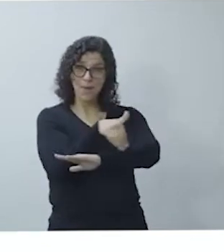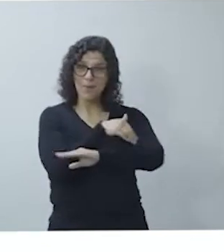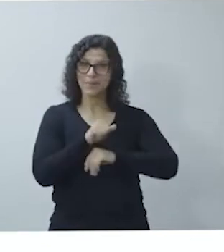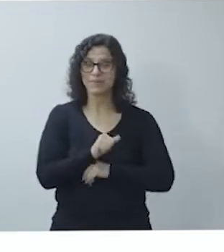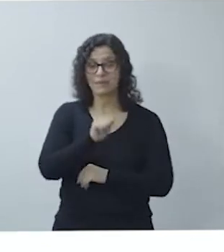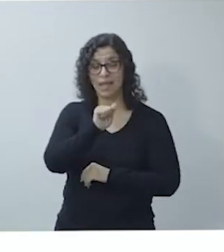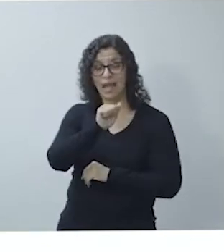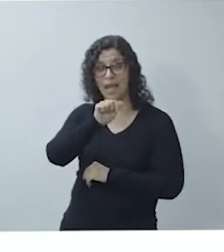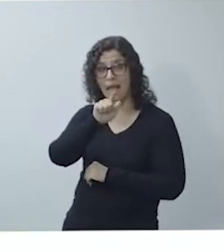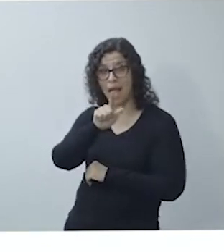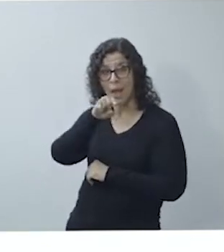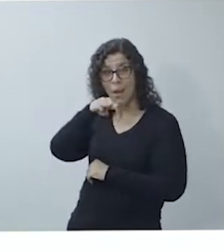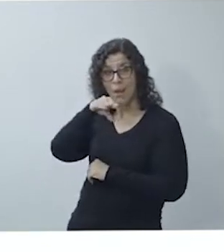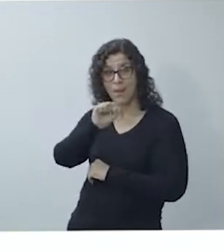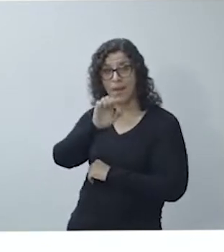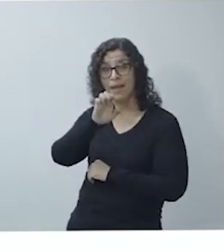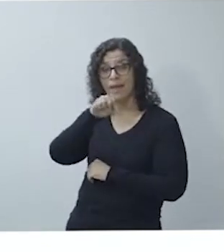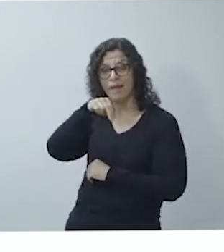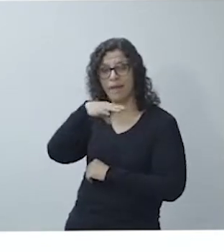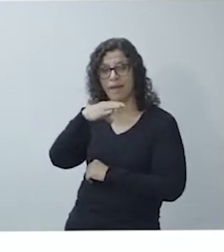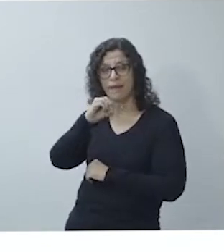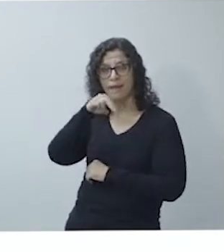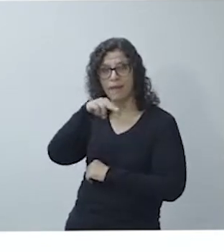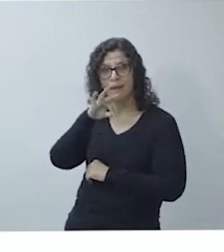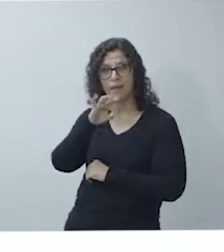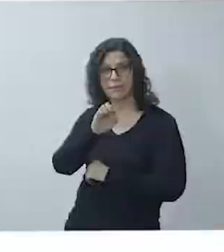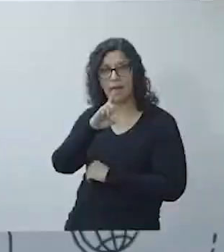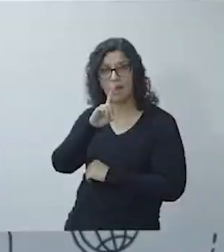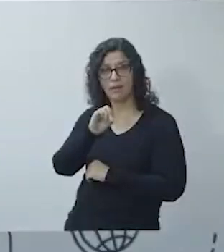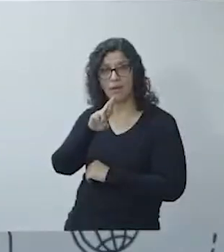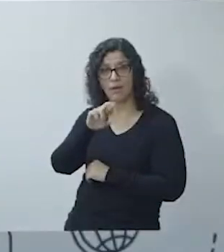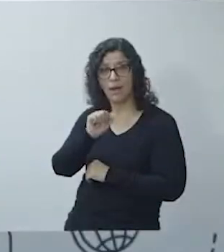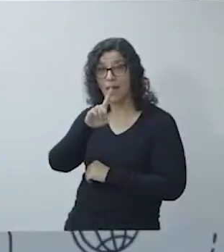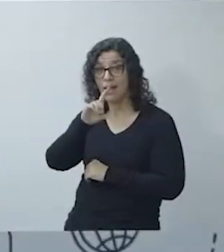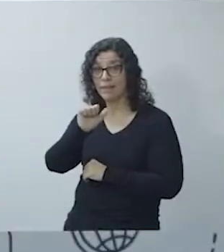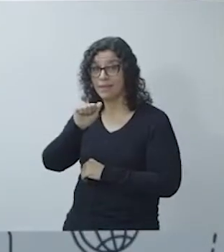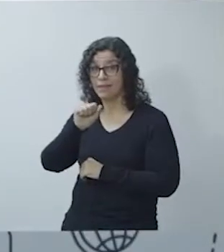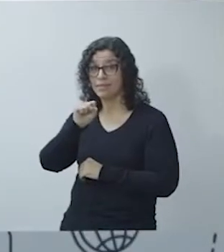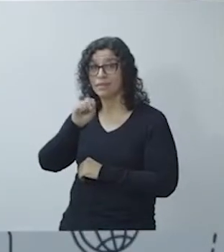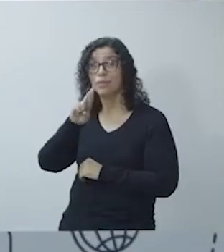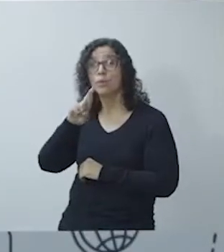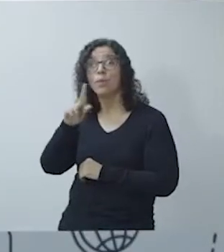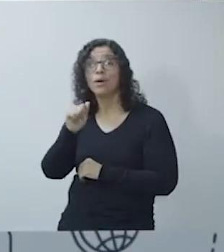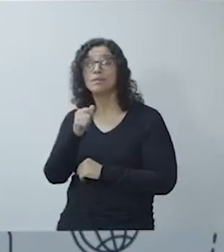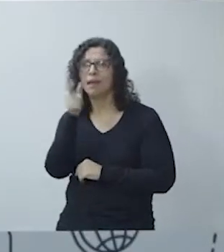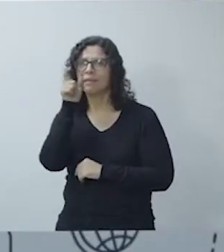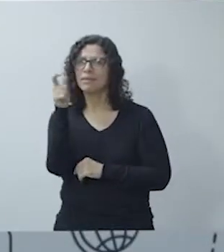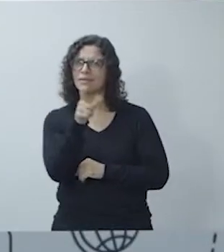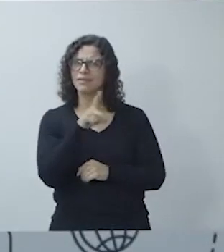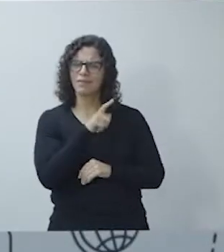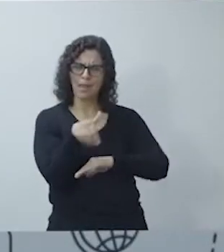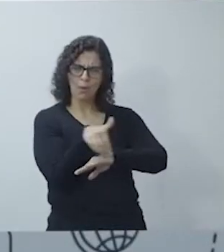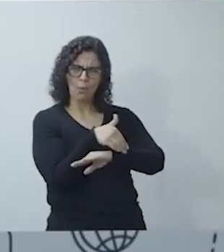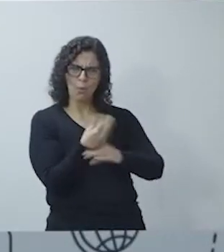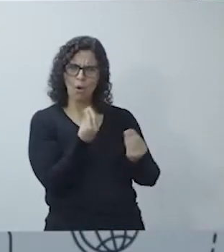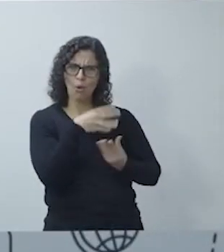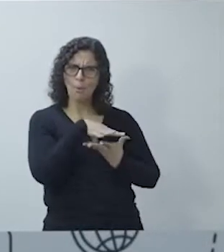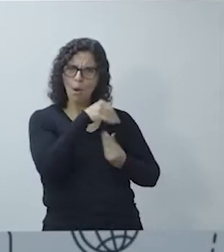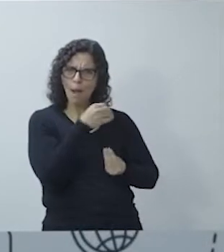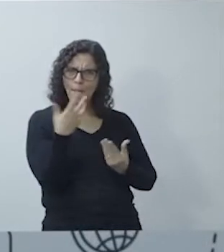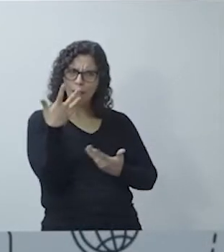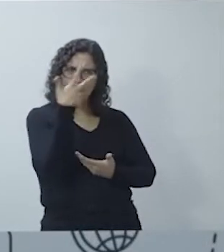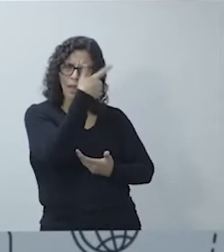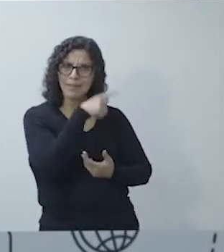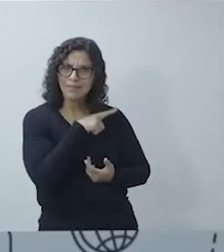nome interessante, A Alma Encantadora das Ruas chama a nossa atenção. Esse título,